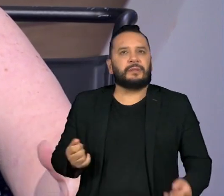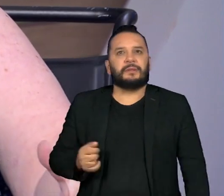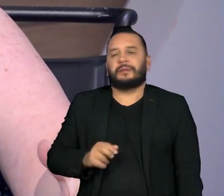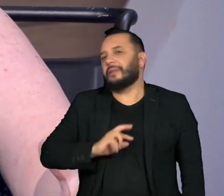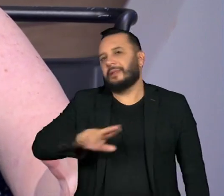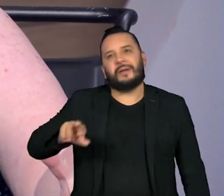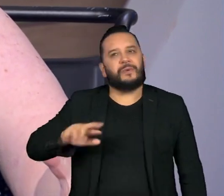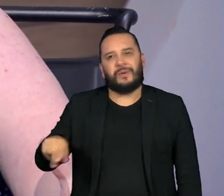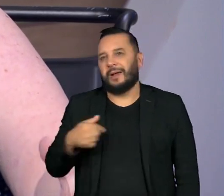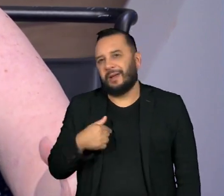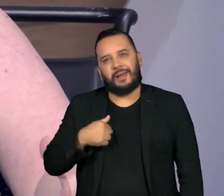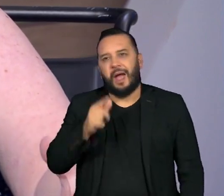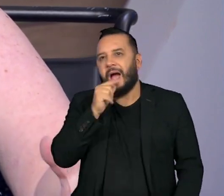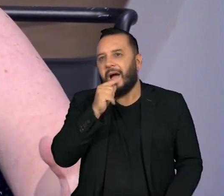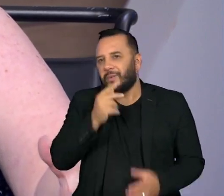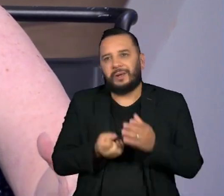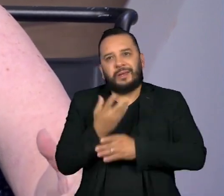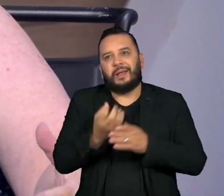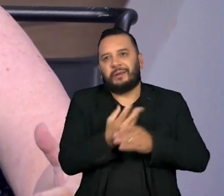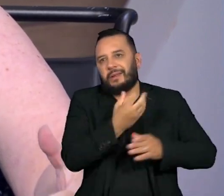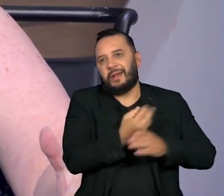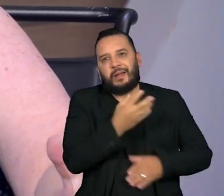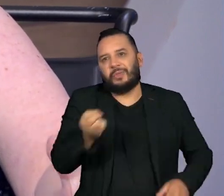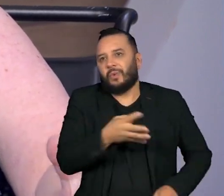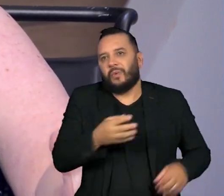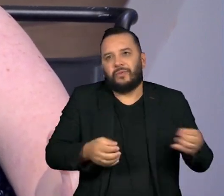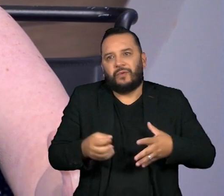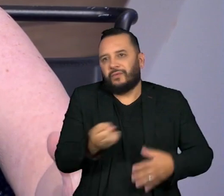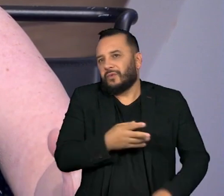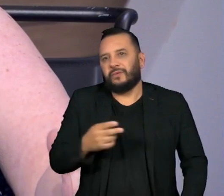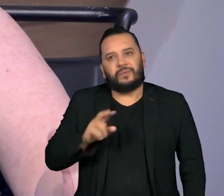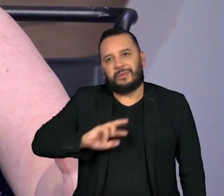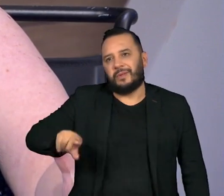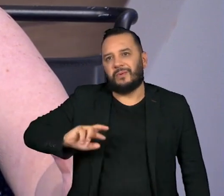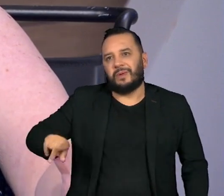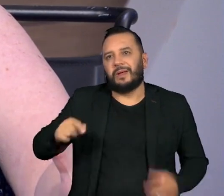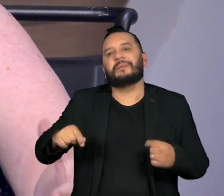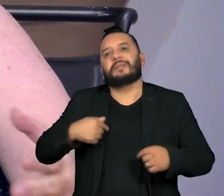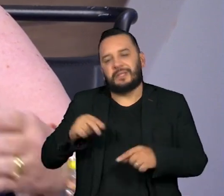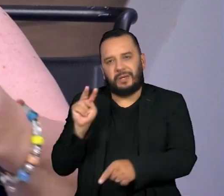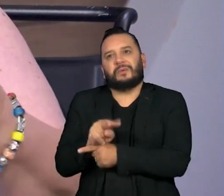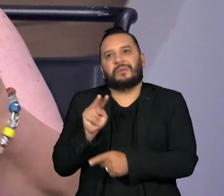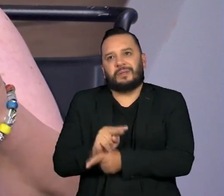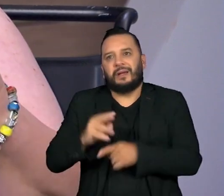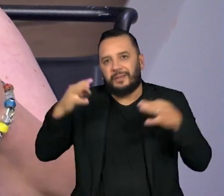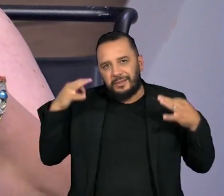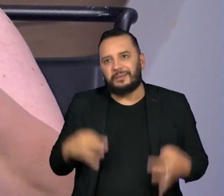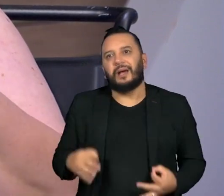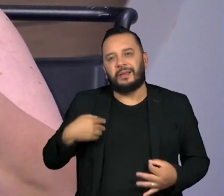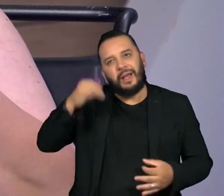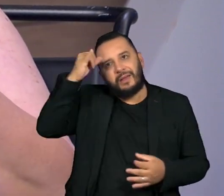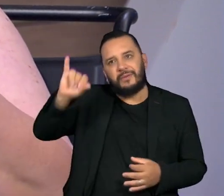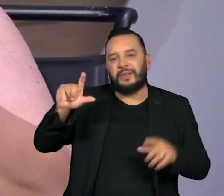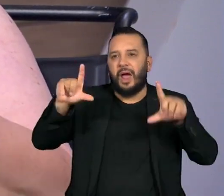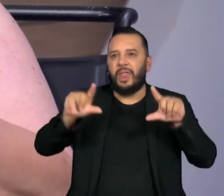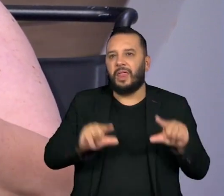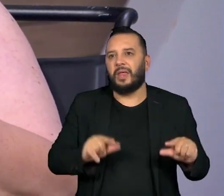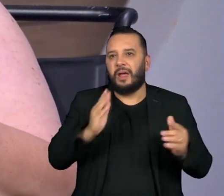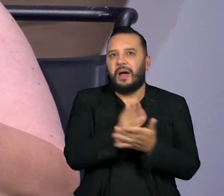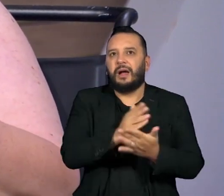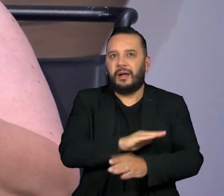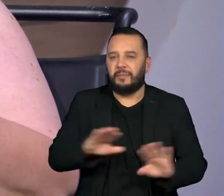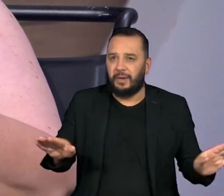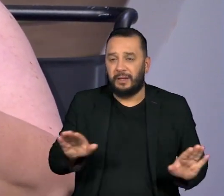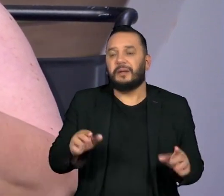um recurso natural renovável. Você tem que saber administrar esse recurso. E isso é uma questão de